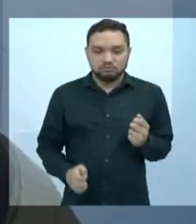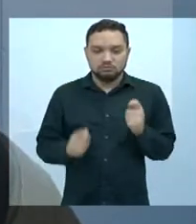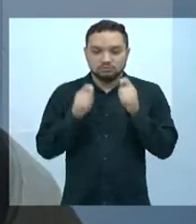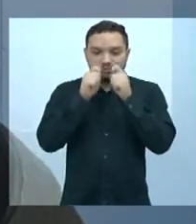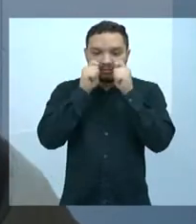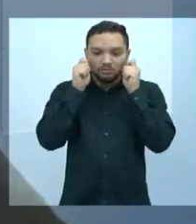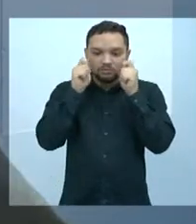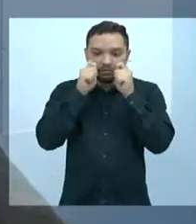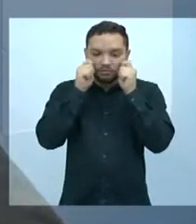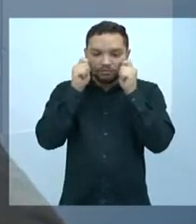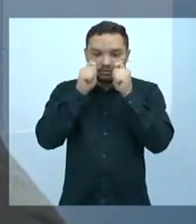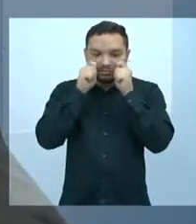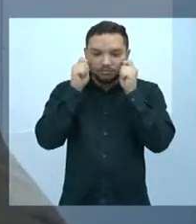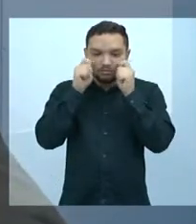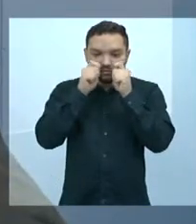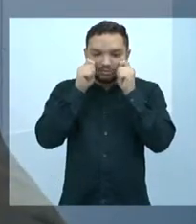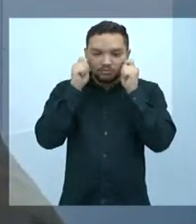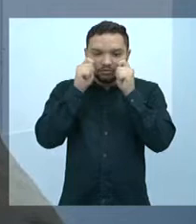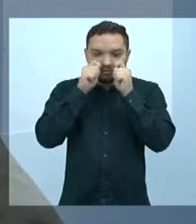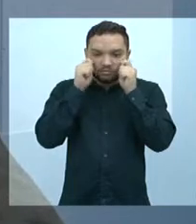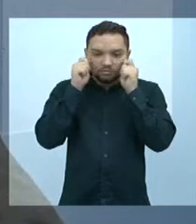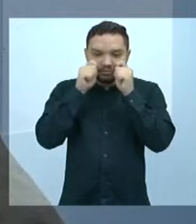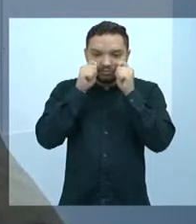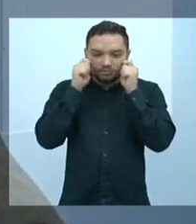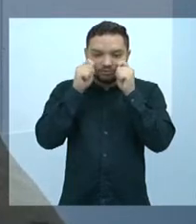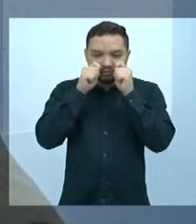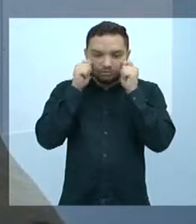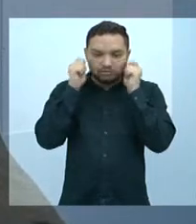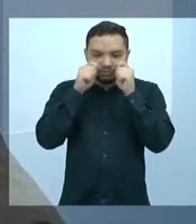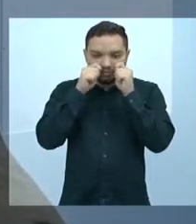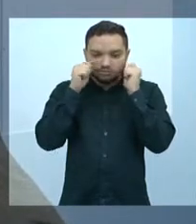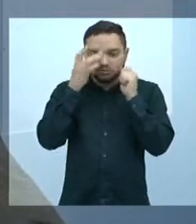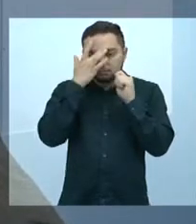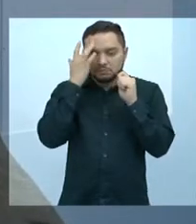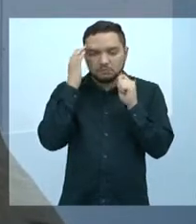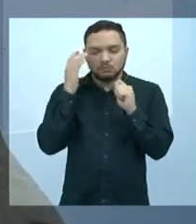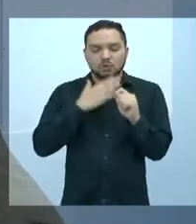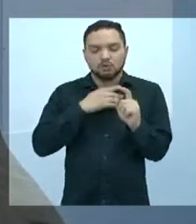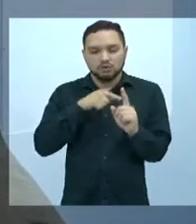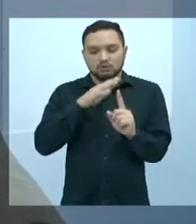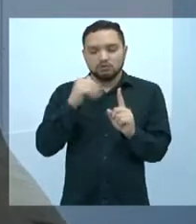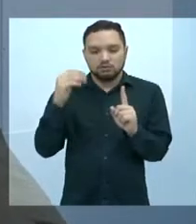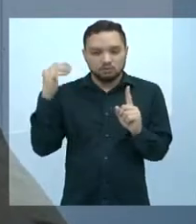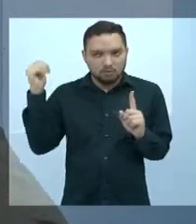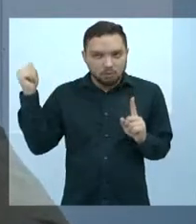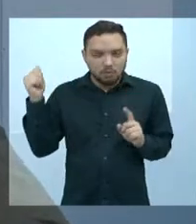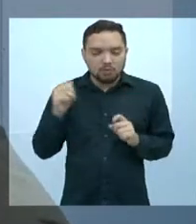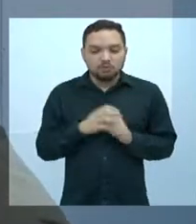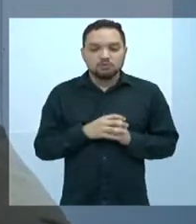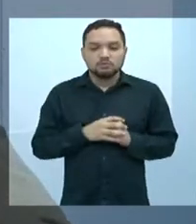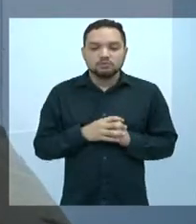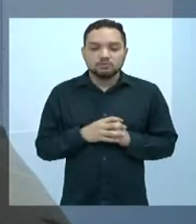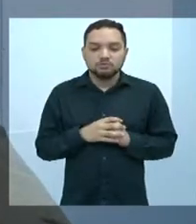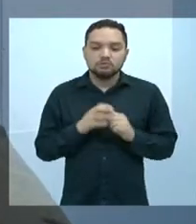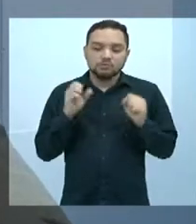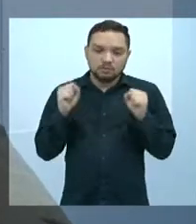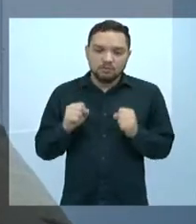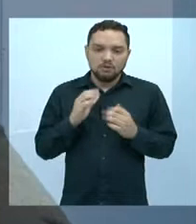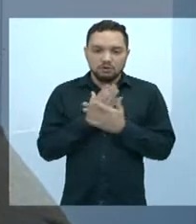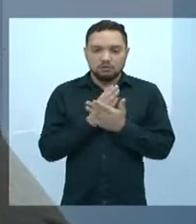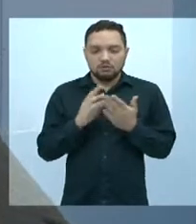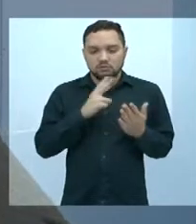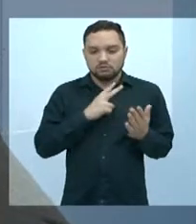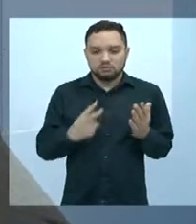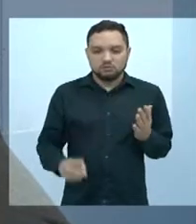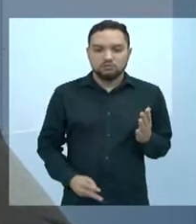Senna, que tem um recall em Fortaleza e teria uma capacidade de juntar alguns vereadores e